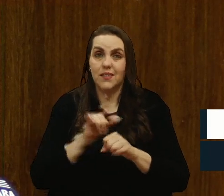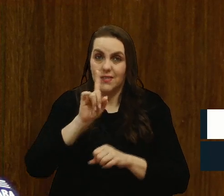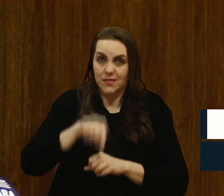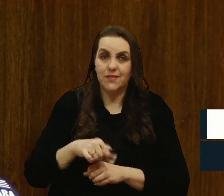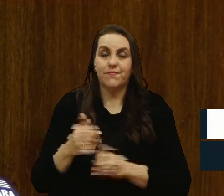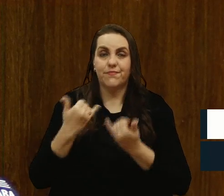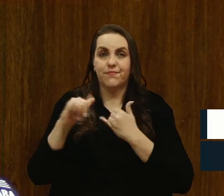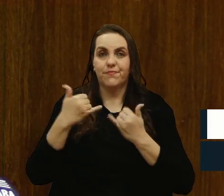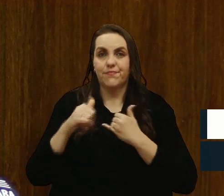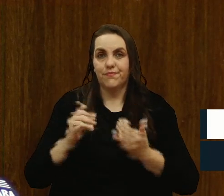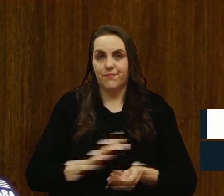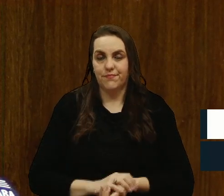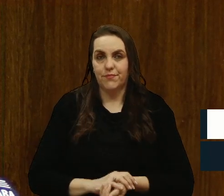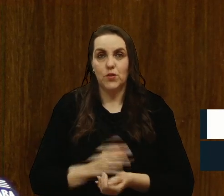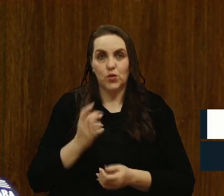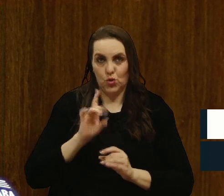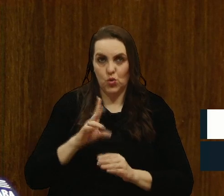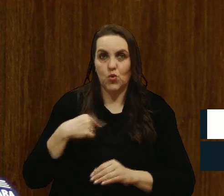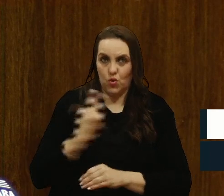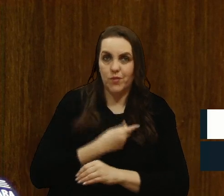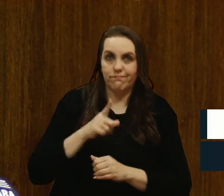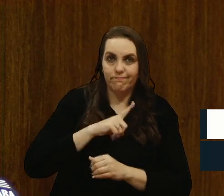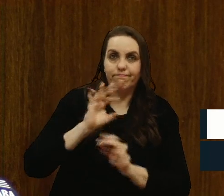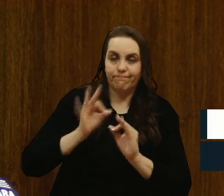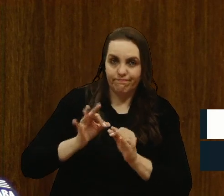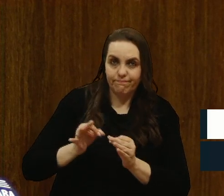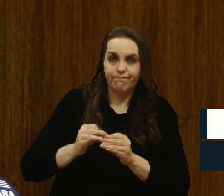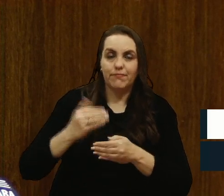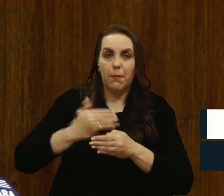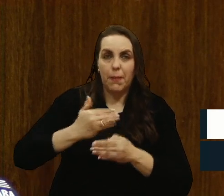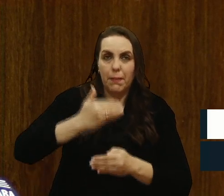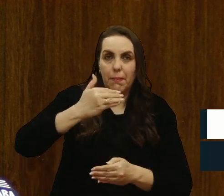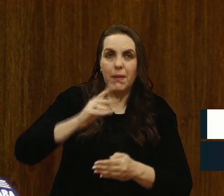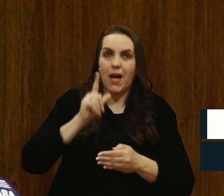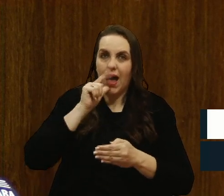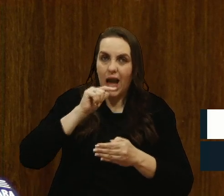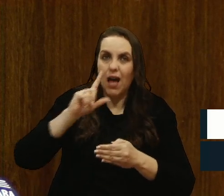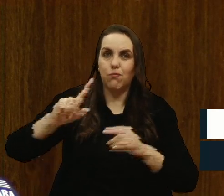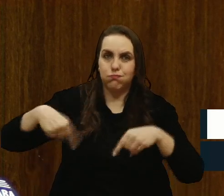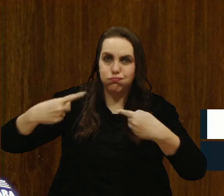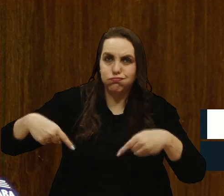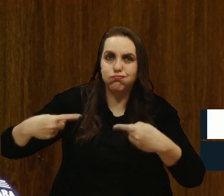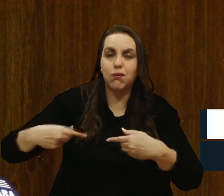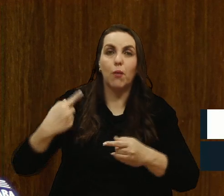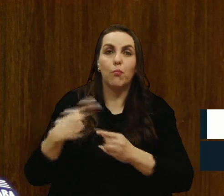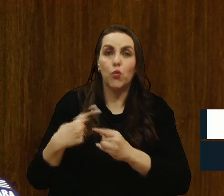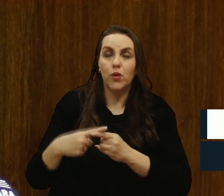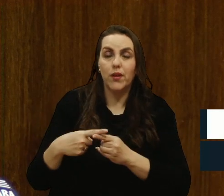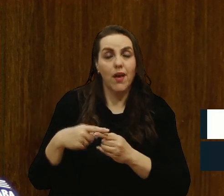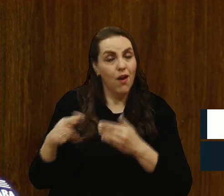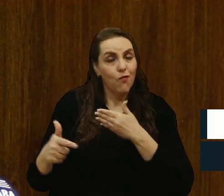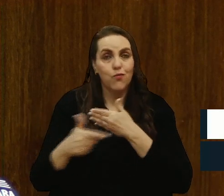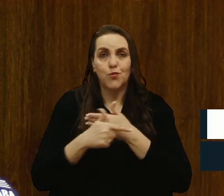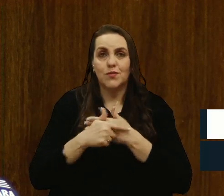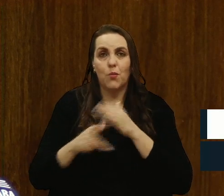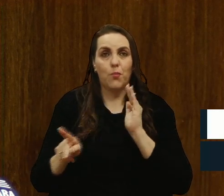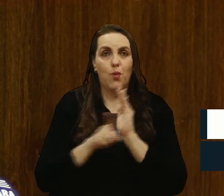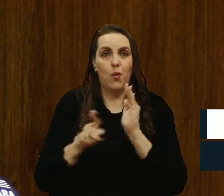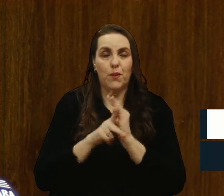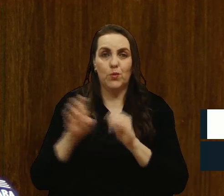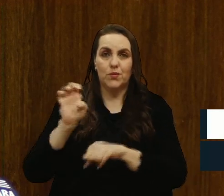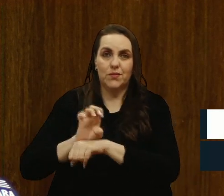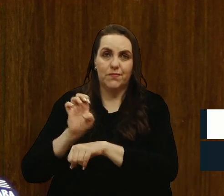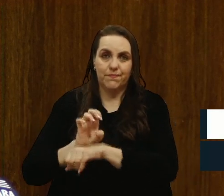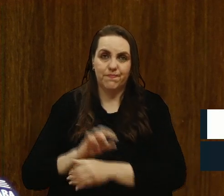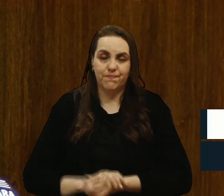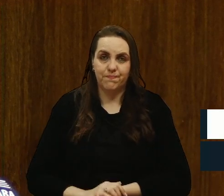nós só temos o que nós temos, né, as barragens, enfim, porque foi o papel de Estado. Então, de fato, não tem